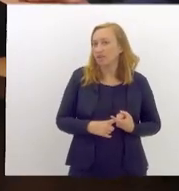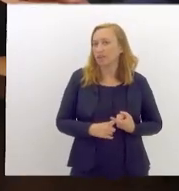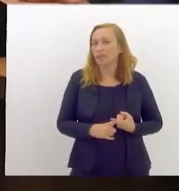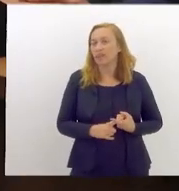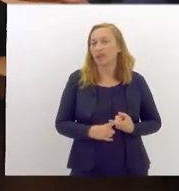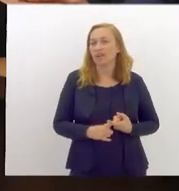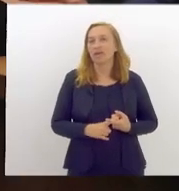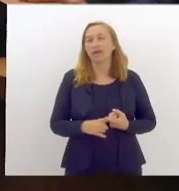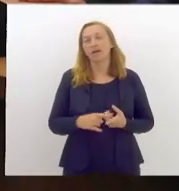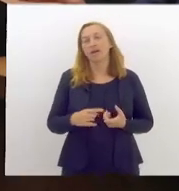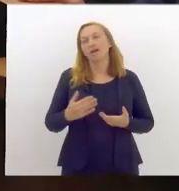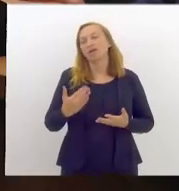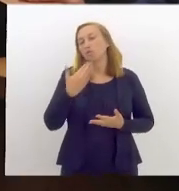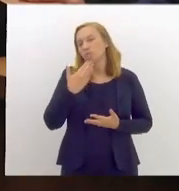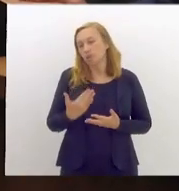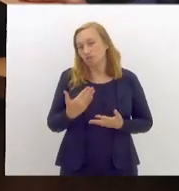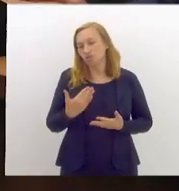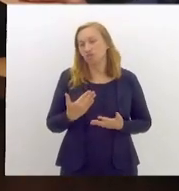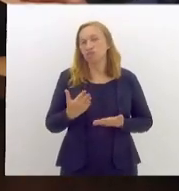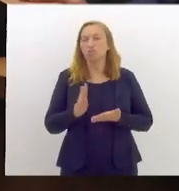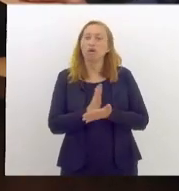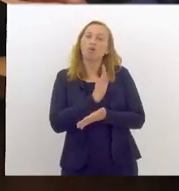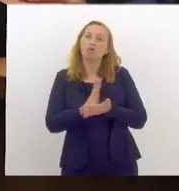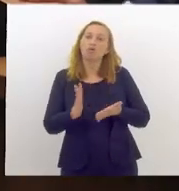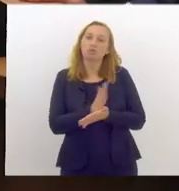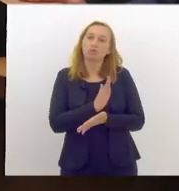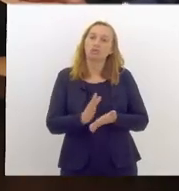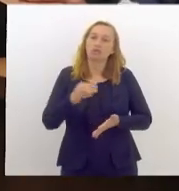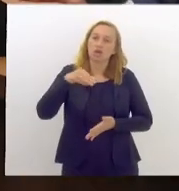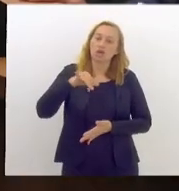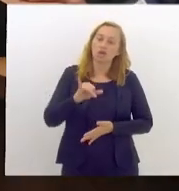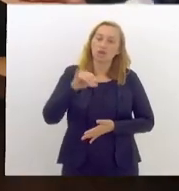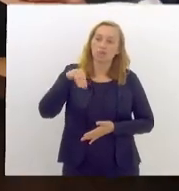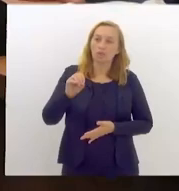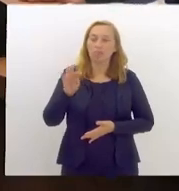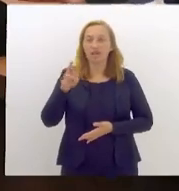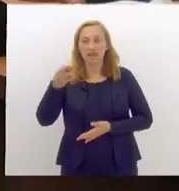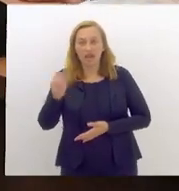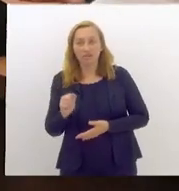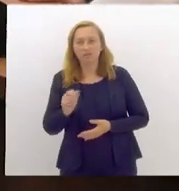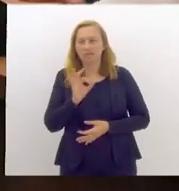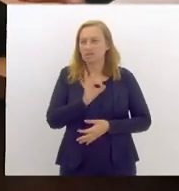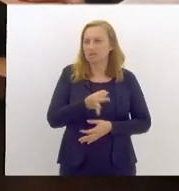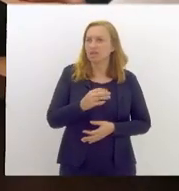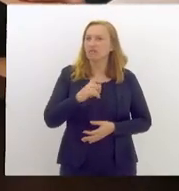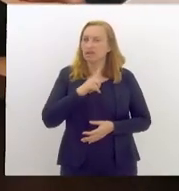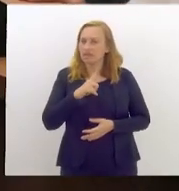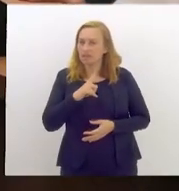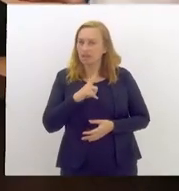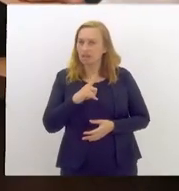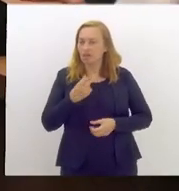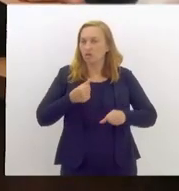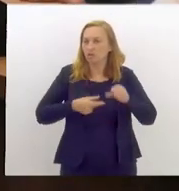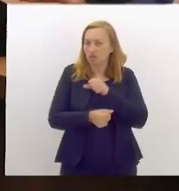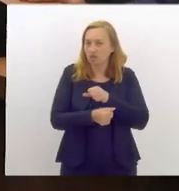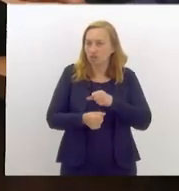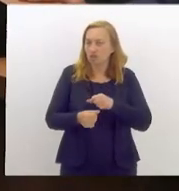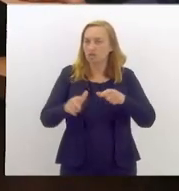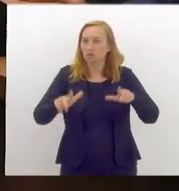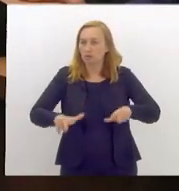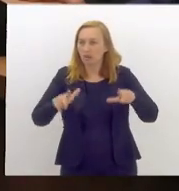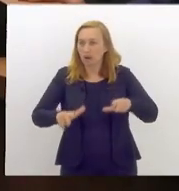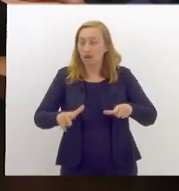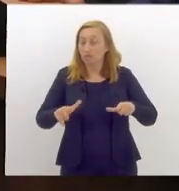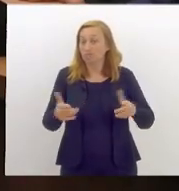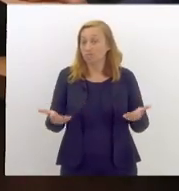alguma encomenda da especulação imobiliária sabe-se lá se de fato vai ter fôlego para investir num terreno aqui numa área